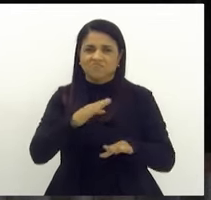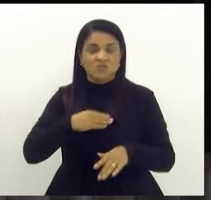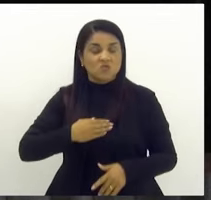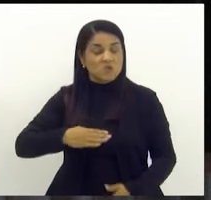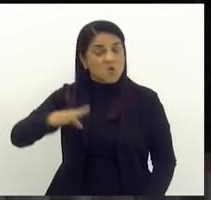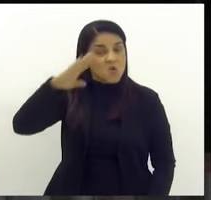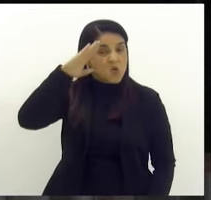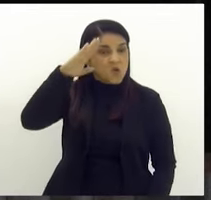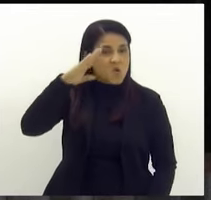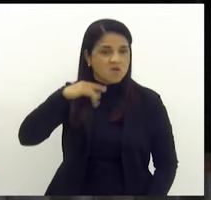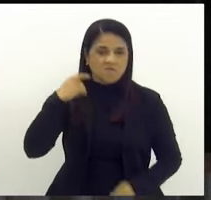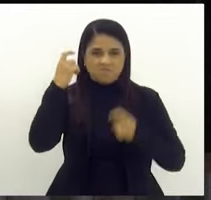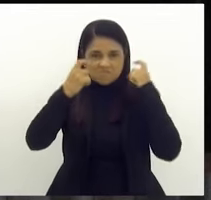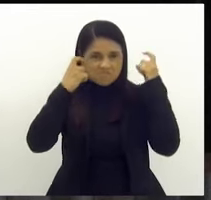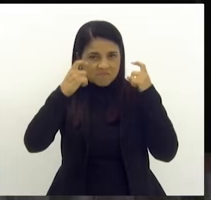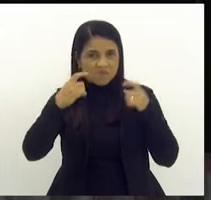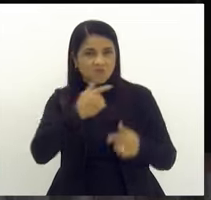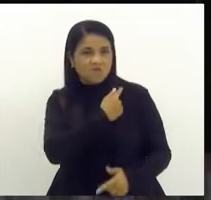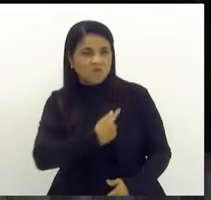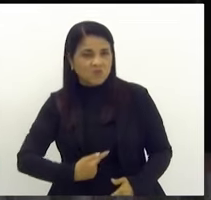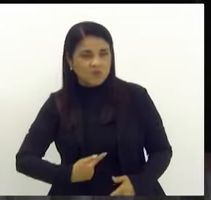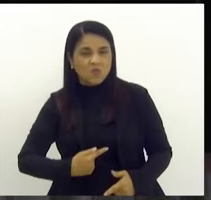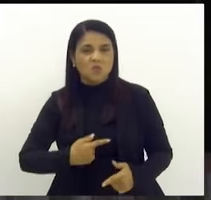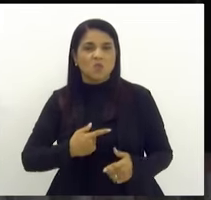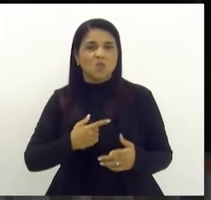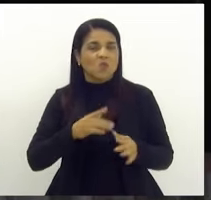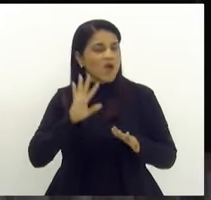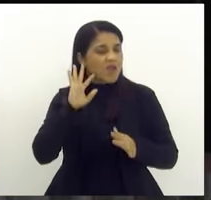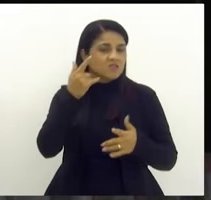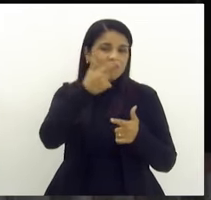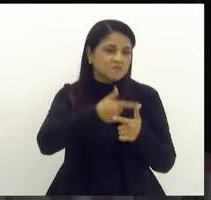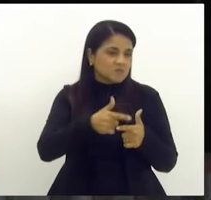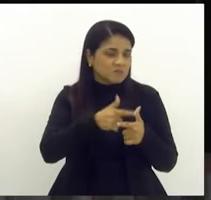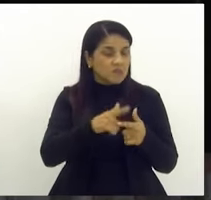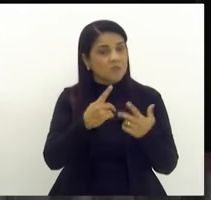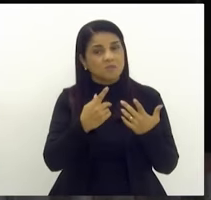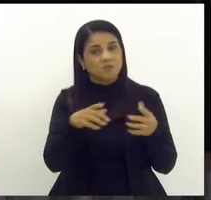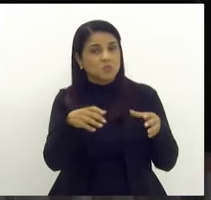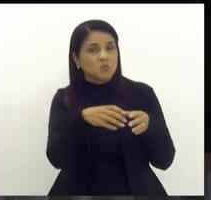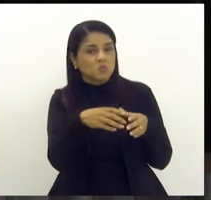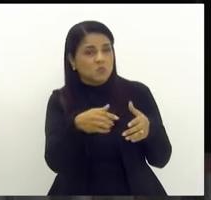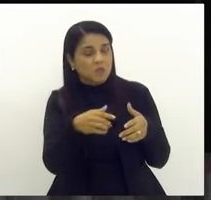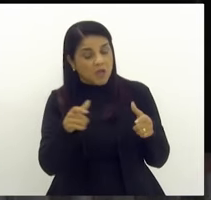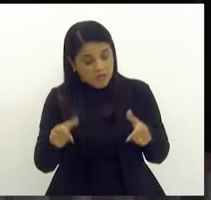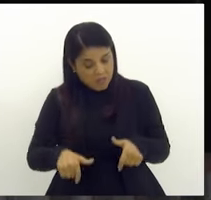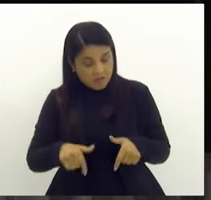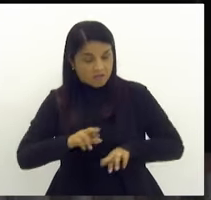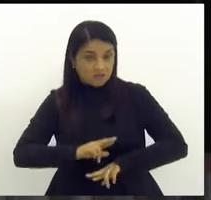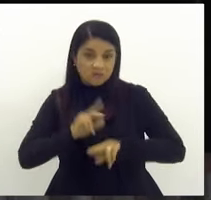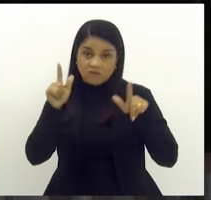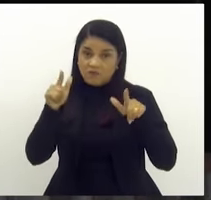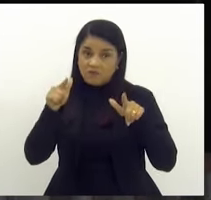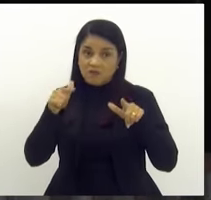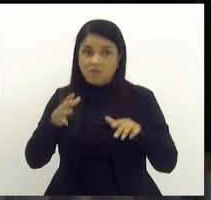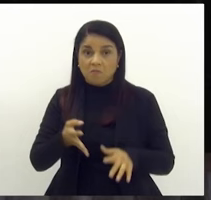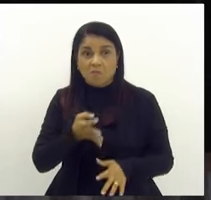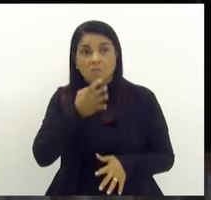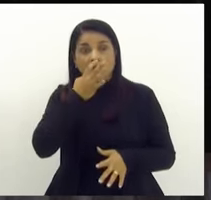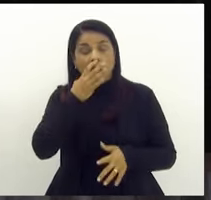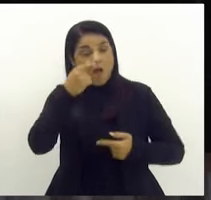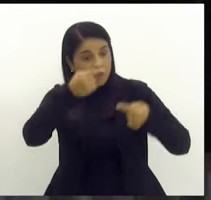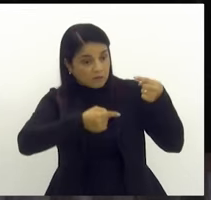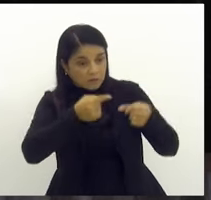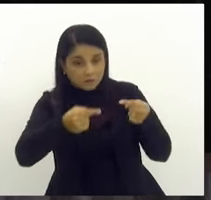pro Governador que vai lá faz as suas vontades resolve os seus problemas diferente de uma minoria que tá aqui perplexa tem que discutir uma